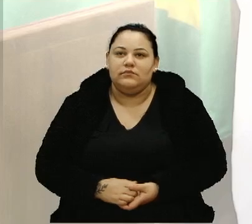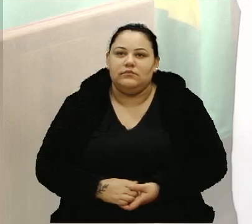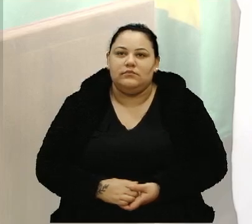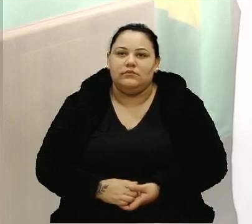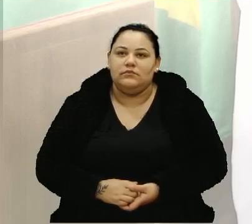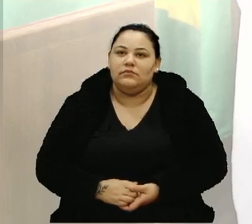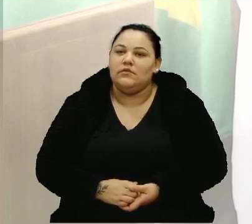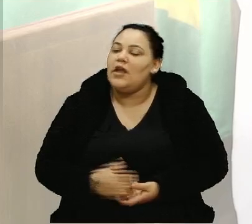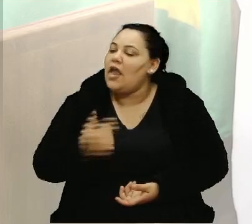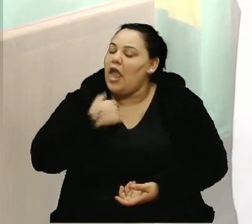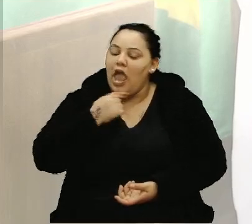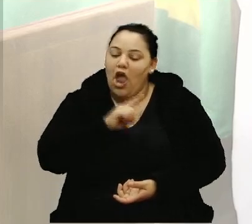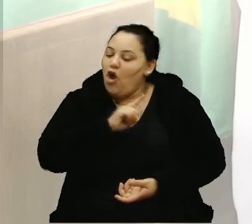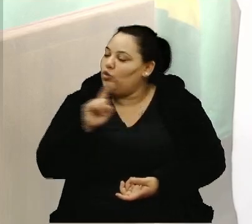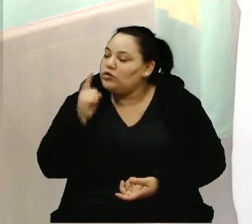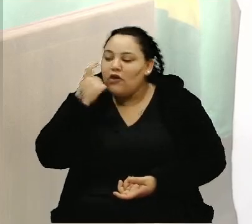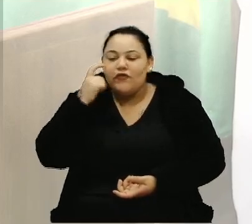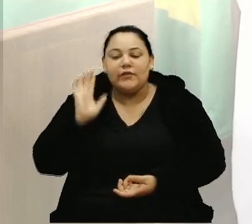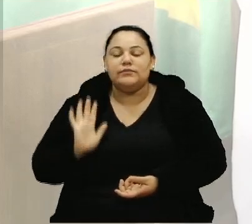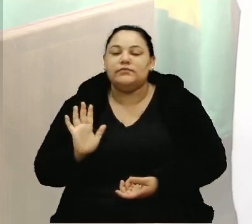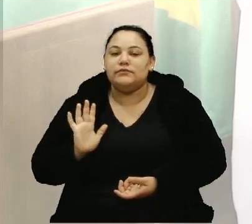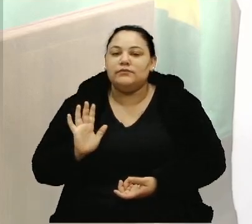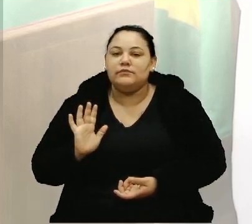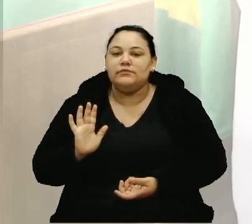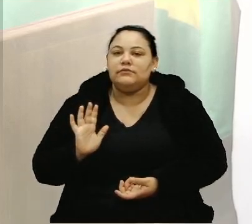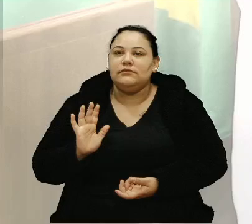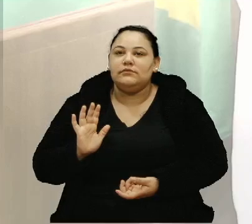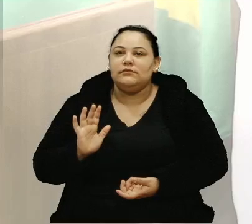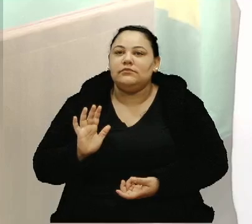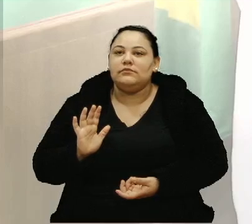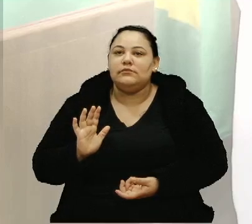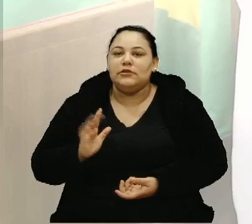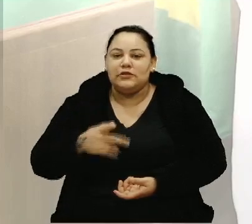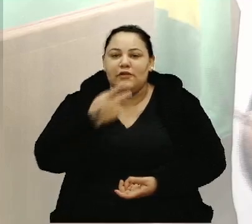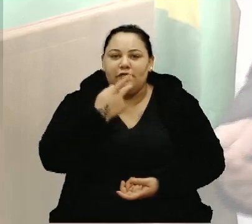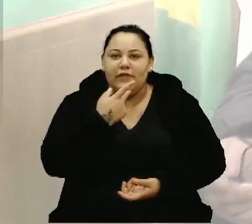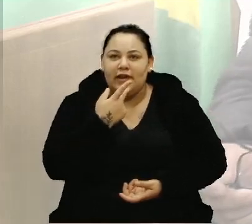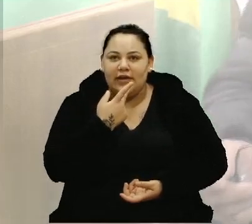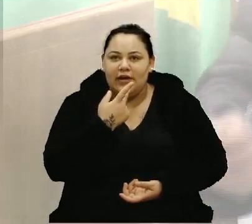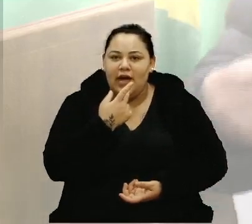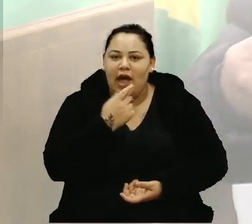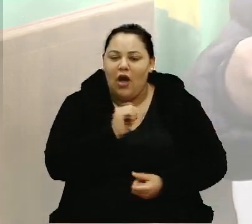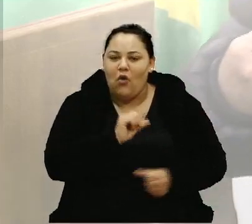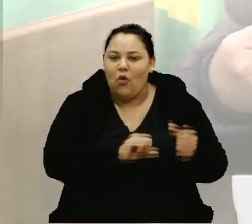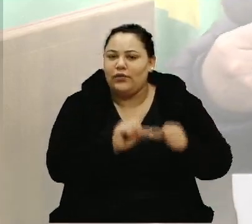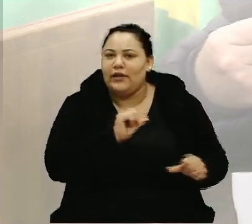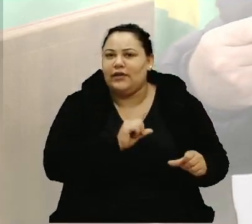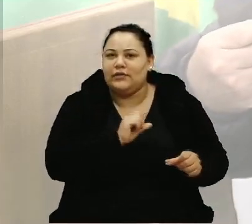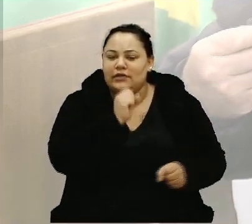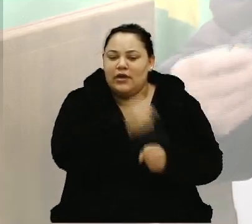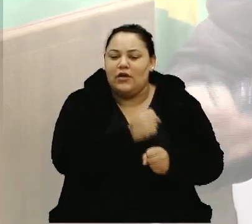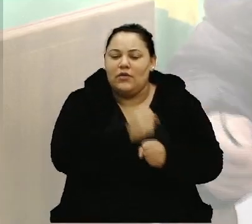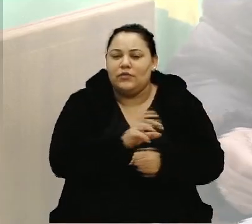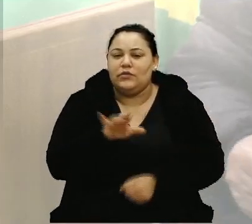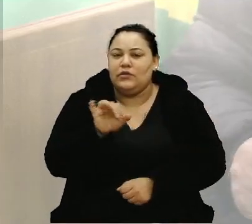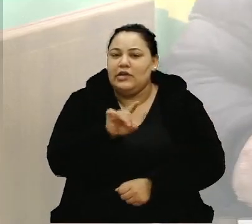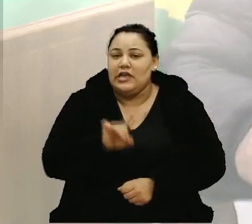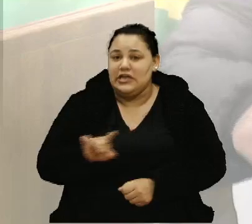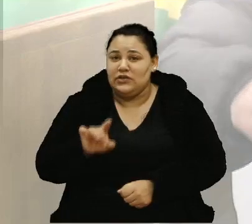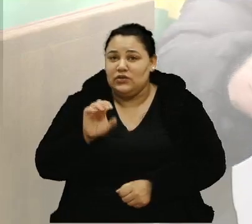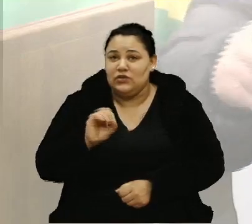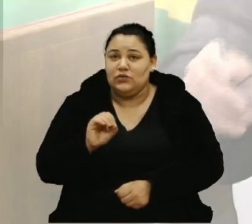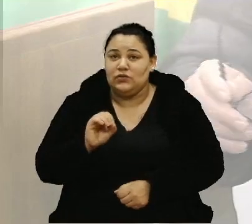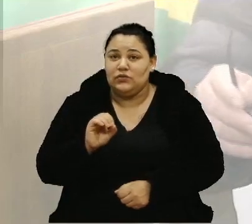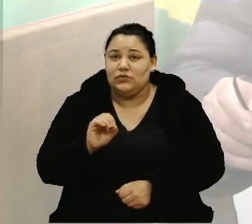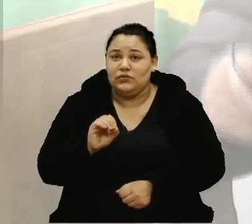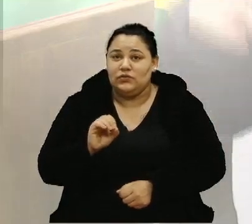Nunca vi. Então, quando eu contrariei que a Codeca não deveria fazer a obra do Risso, eu pensei na cidade